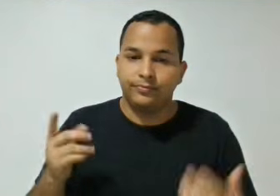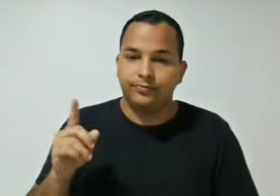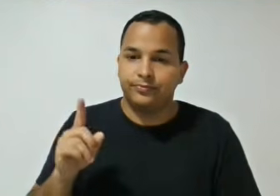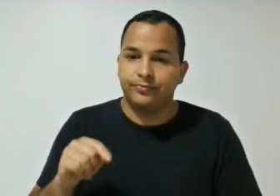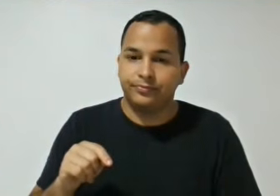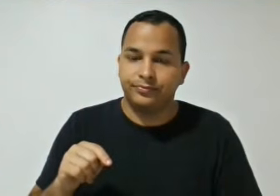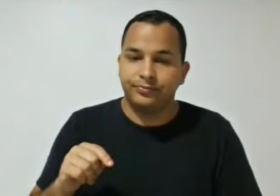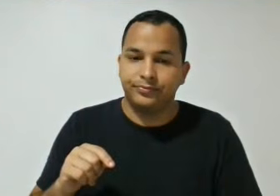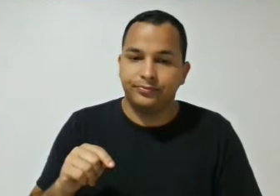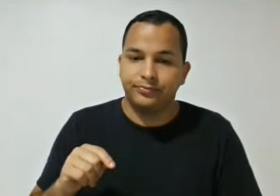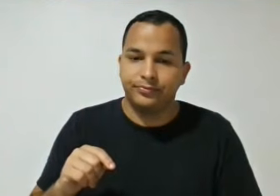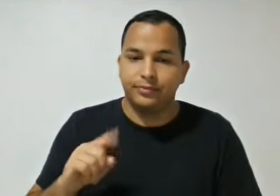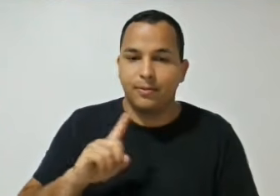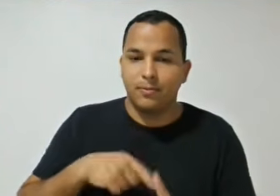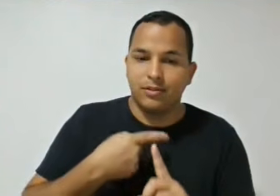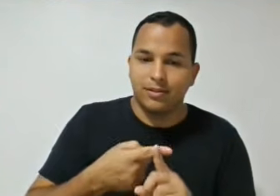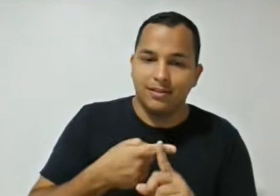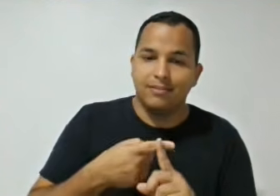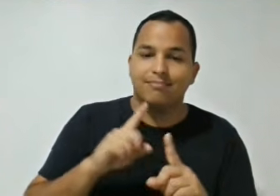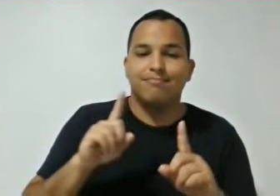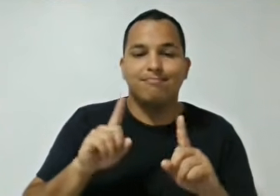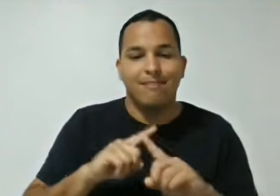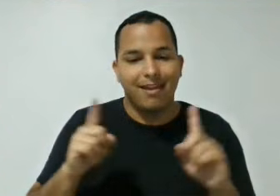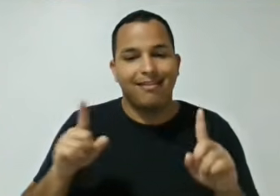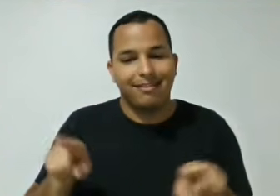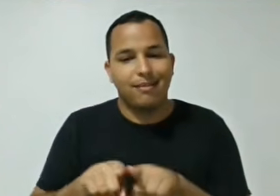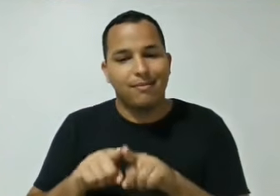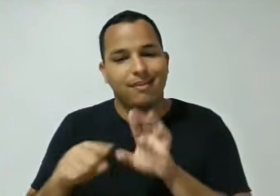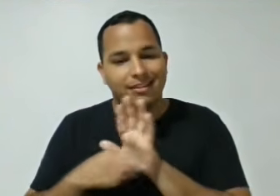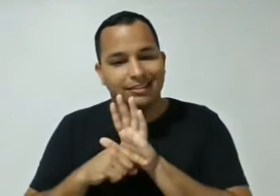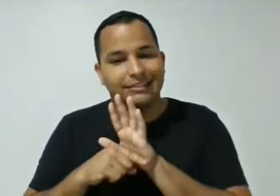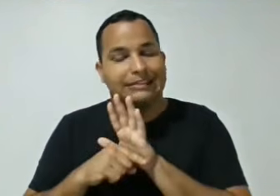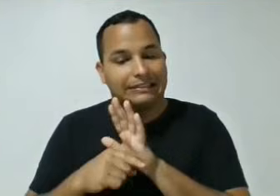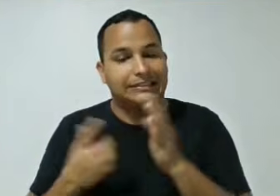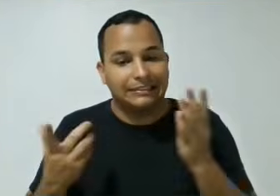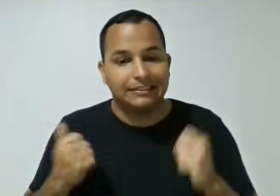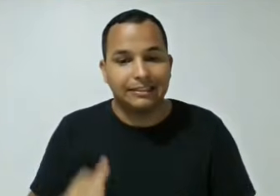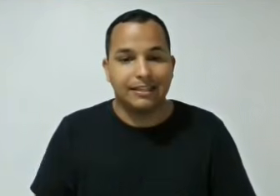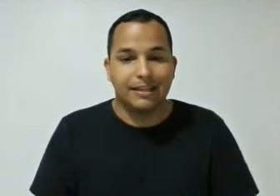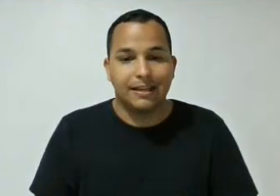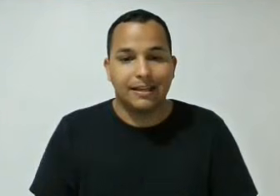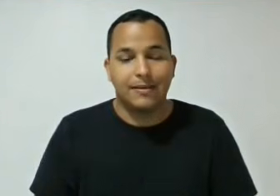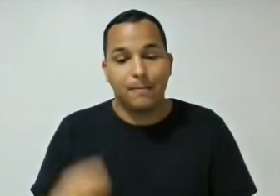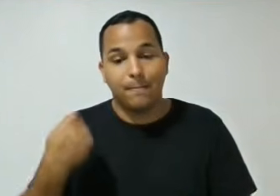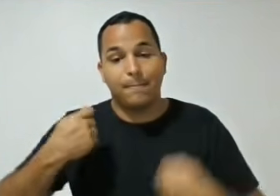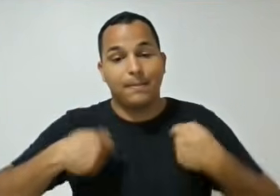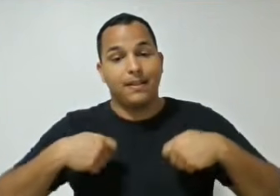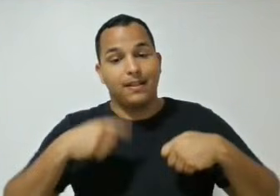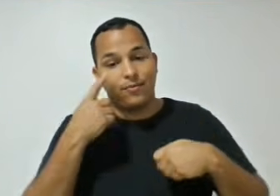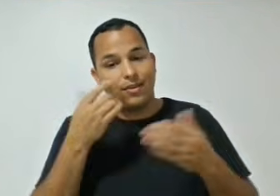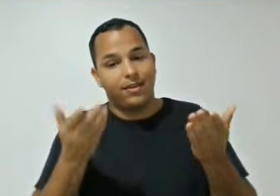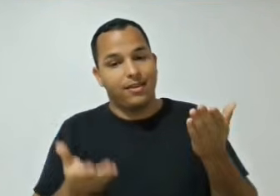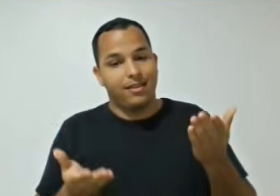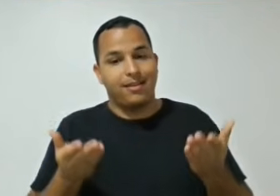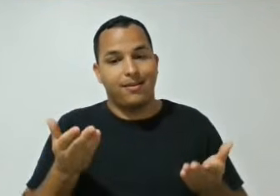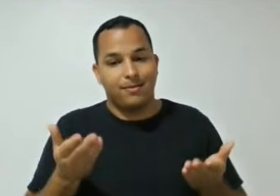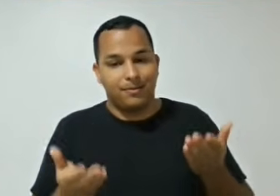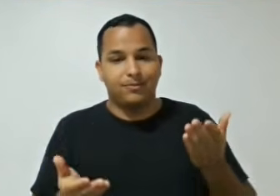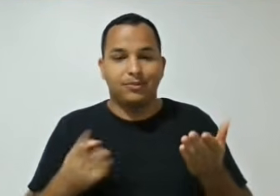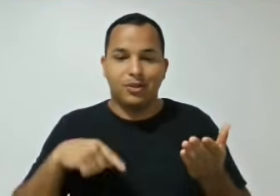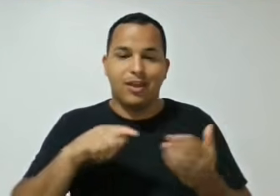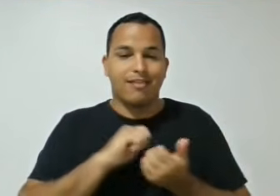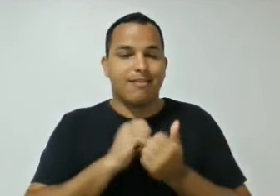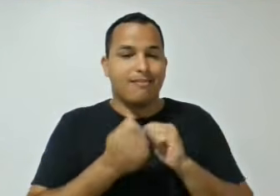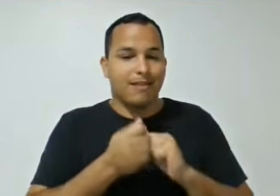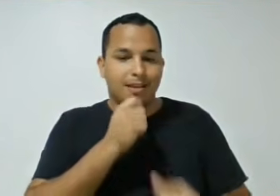tem o positivo, mas também tem o negativo, né? Eu acho que a gente tem que encontrar o equilíbrio. A gente ainda está se adaptando, mas nós